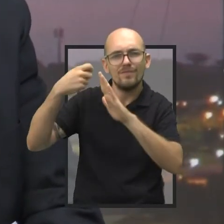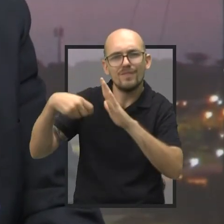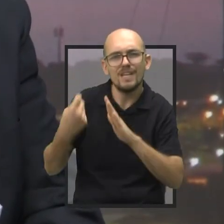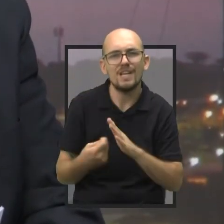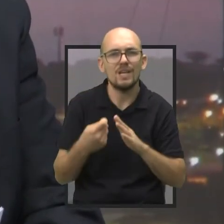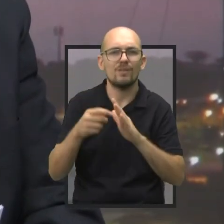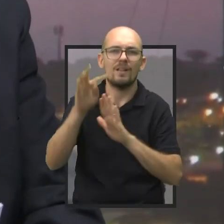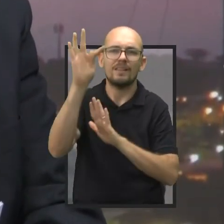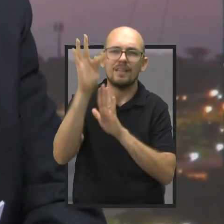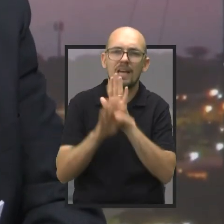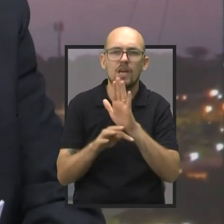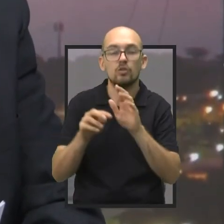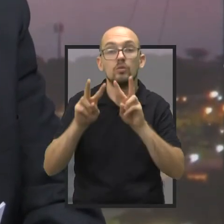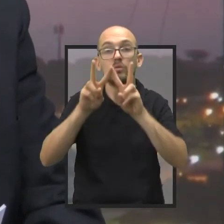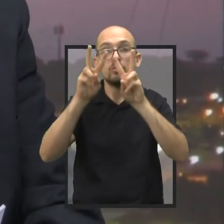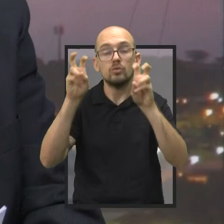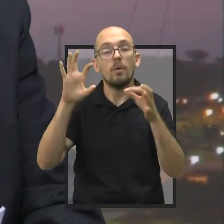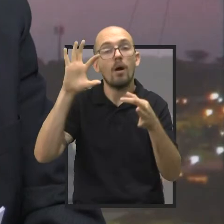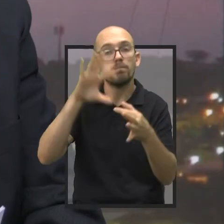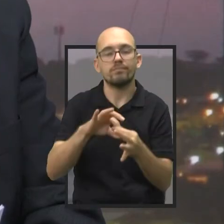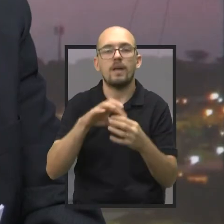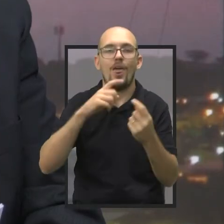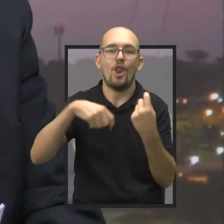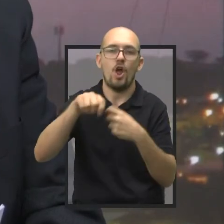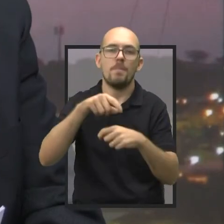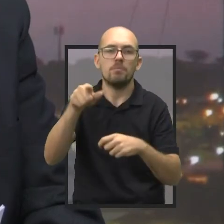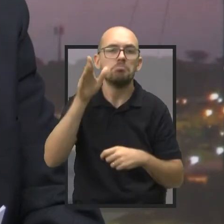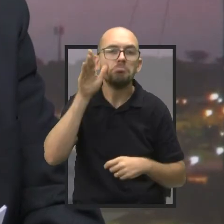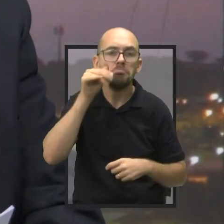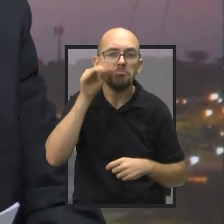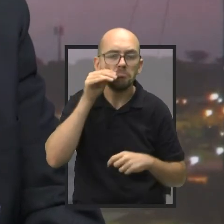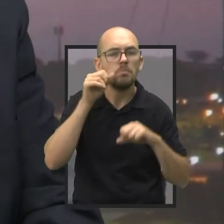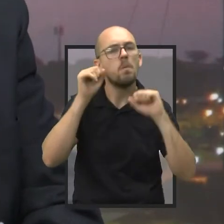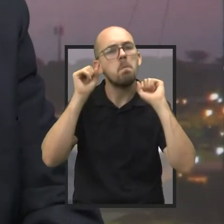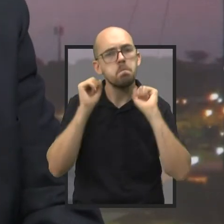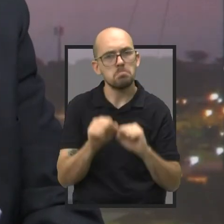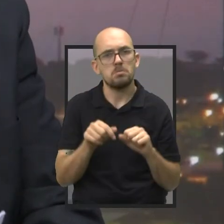todos dedicados à ciência econômica, e é um grande